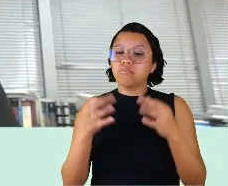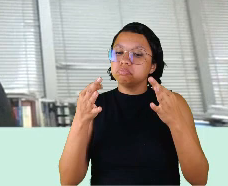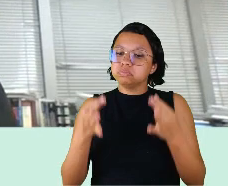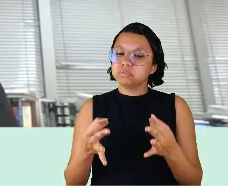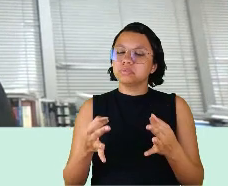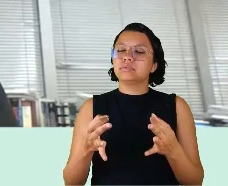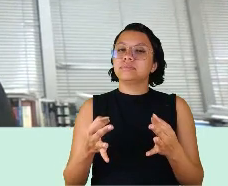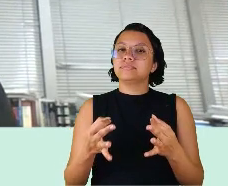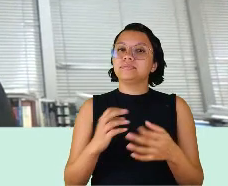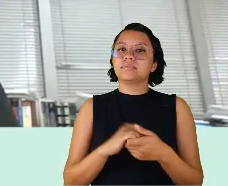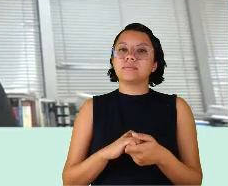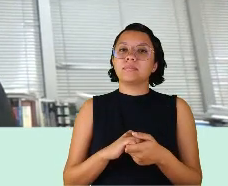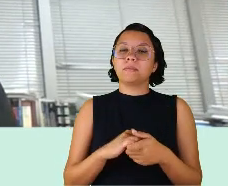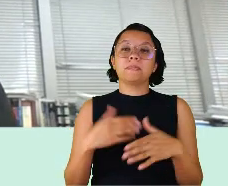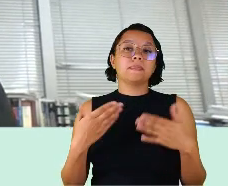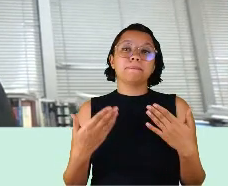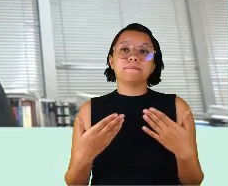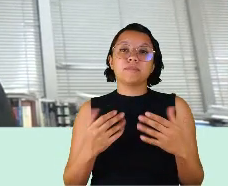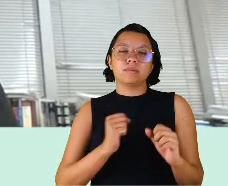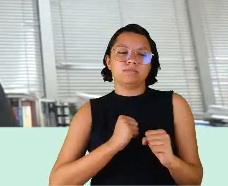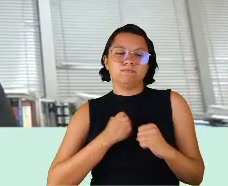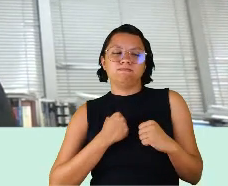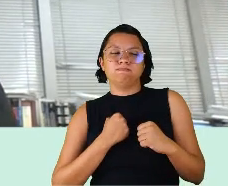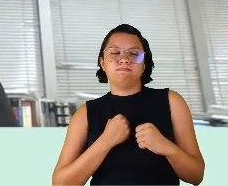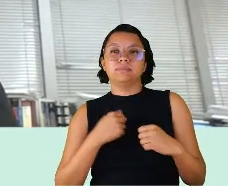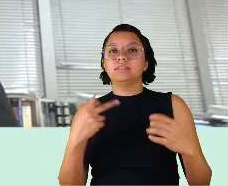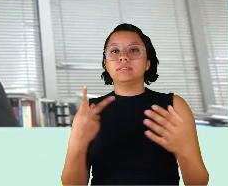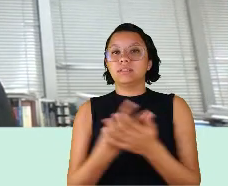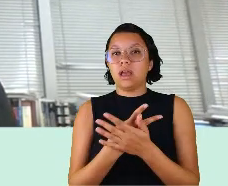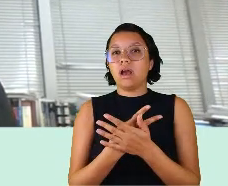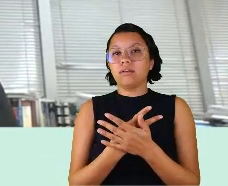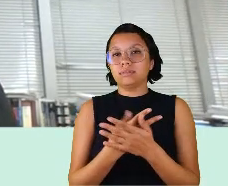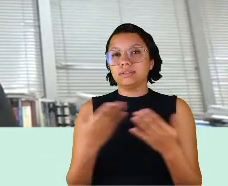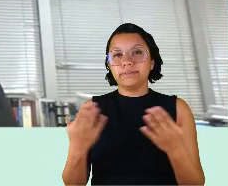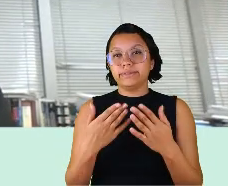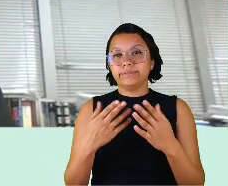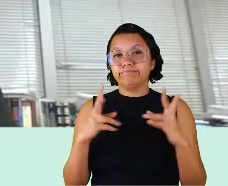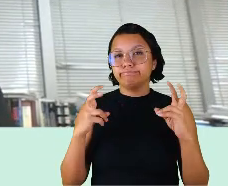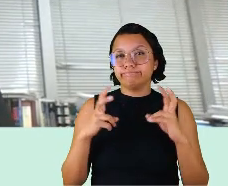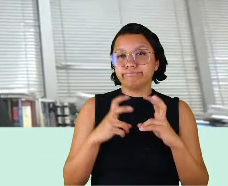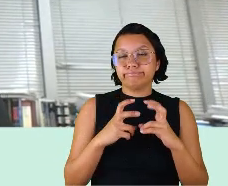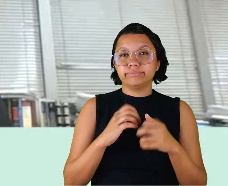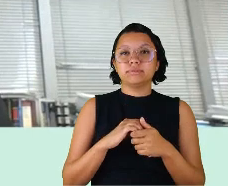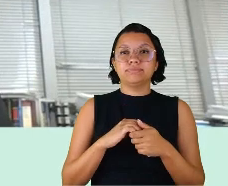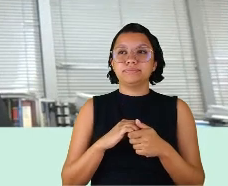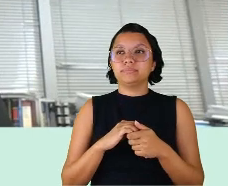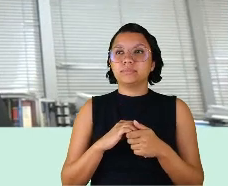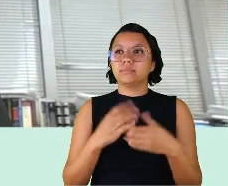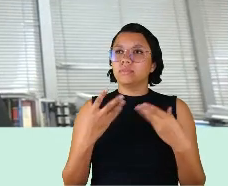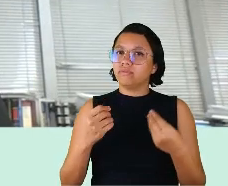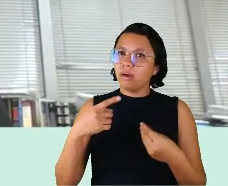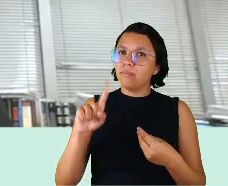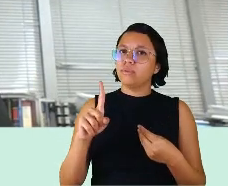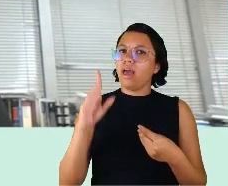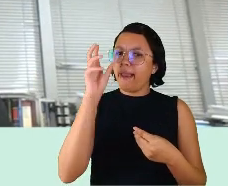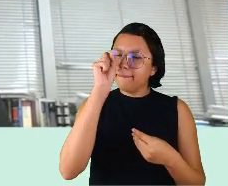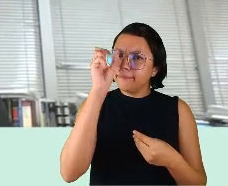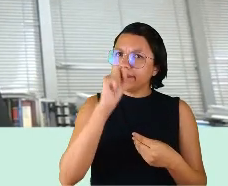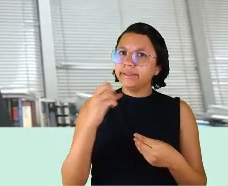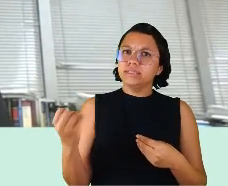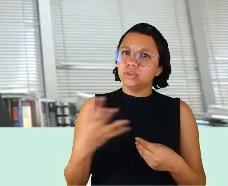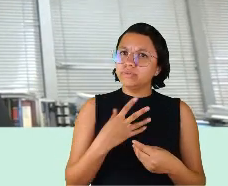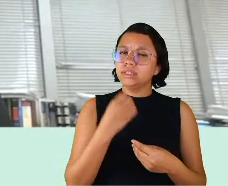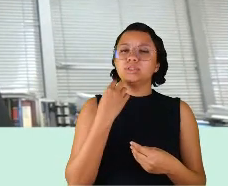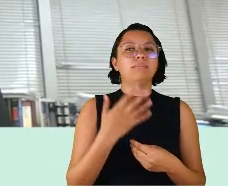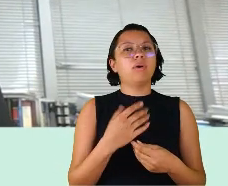certo. Então, é a resistência que causa esses atritos, assim. Vamos lá, gente, vamos aprender as novidades,